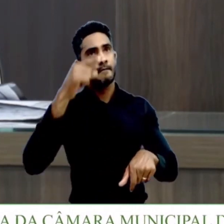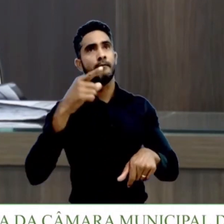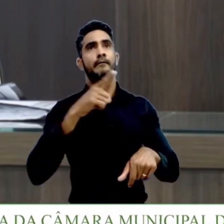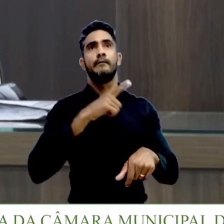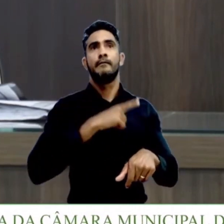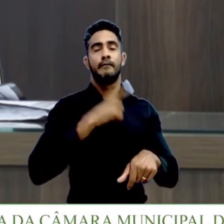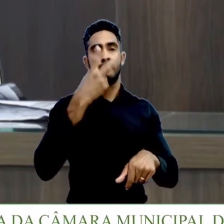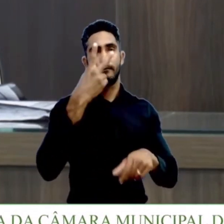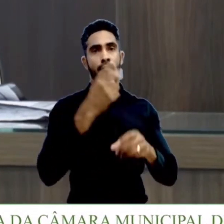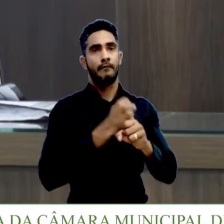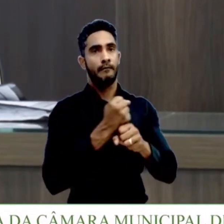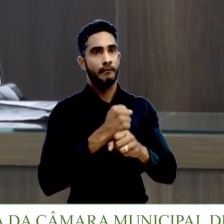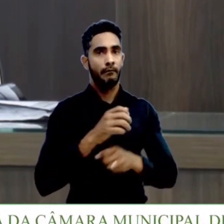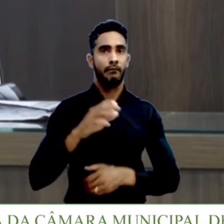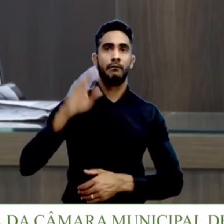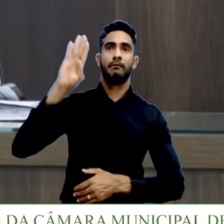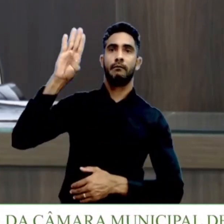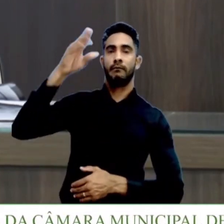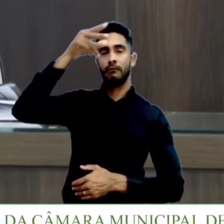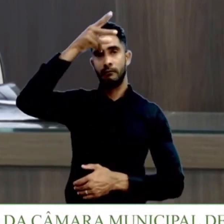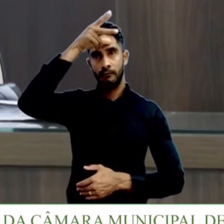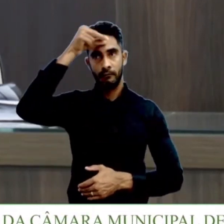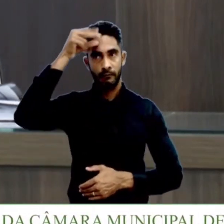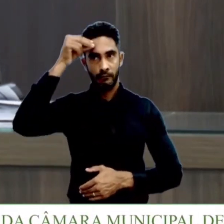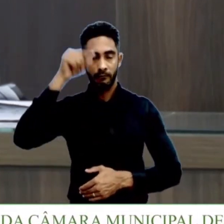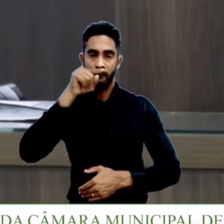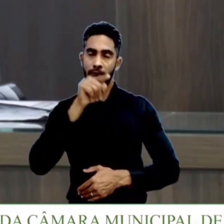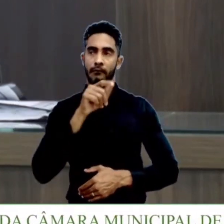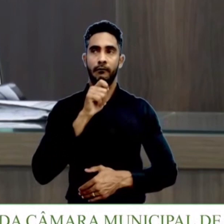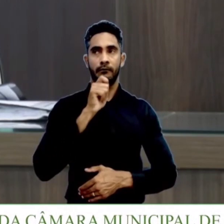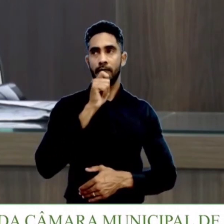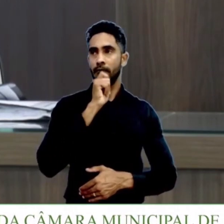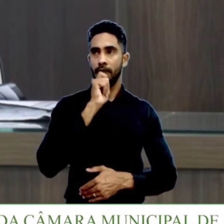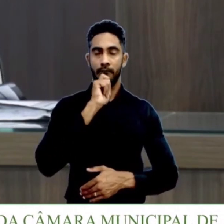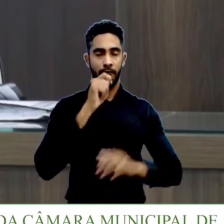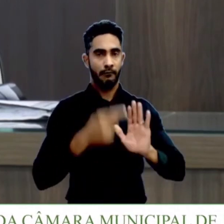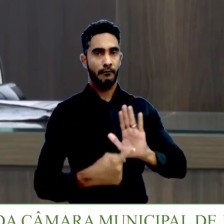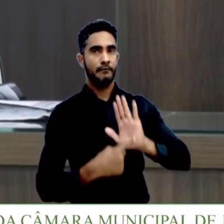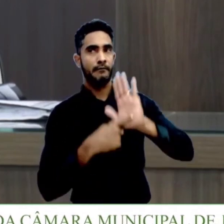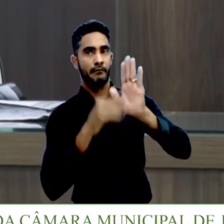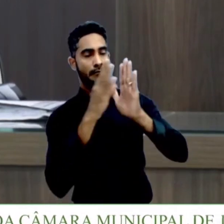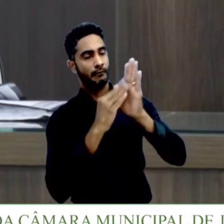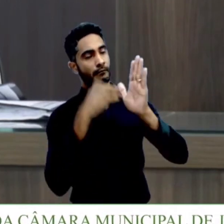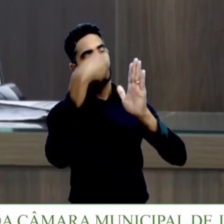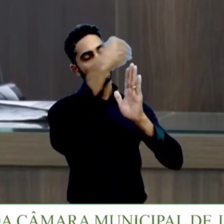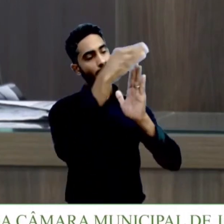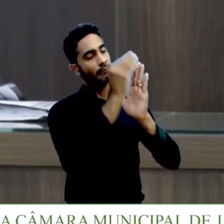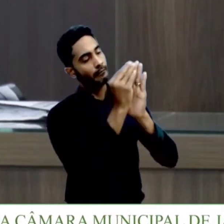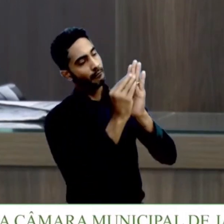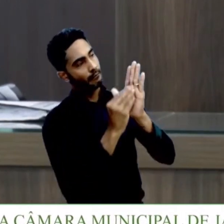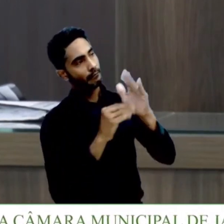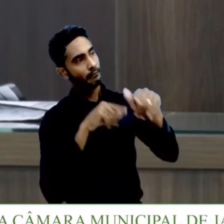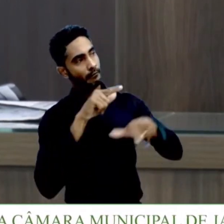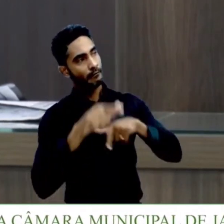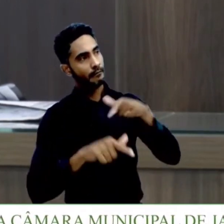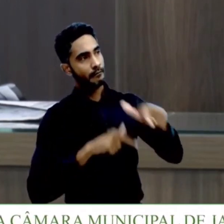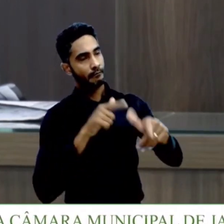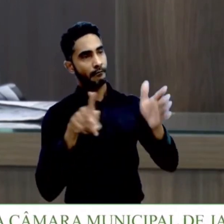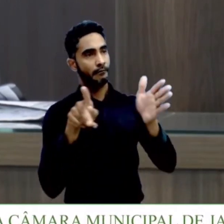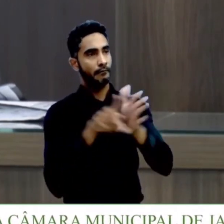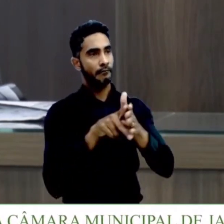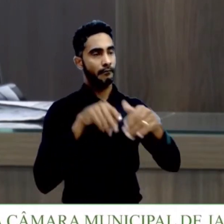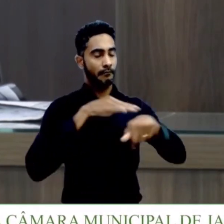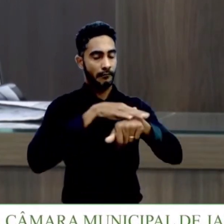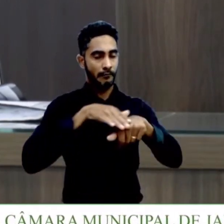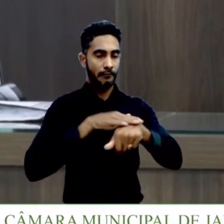passado 2 anos de mandato do atual prefeito, o mesmo ainda não apresentou uma agenda de trabalho reservada aos vereadores.